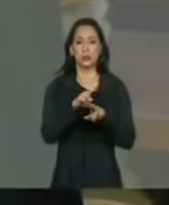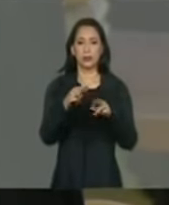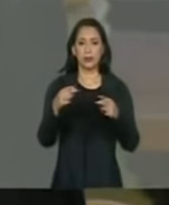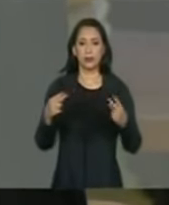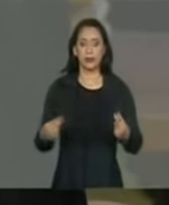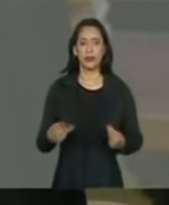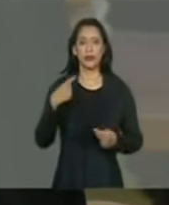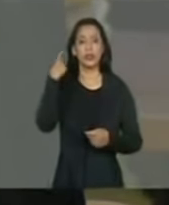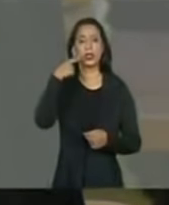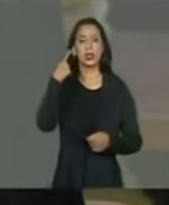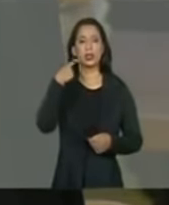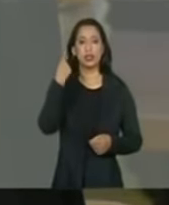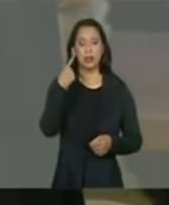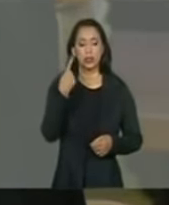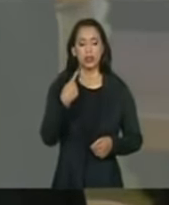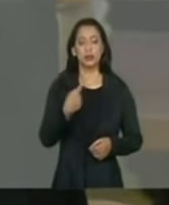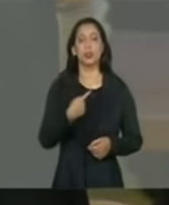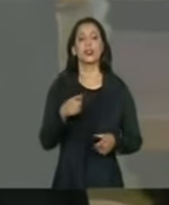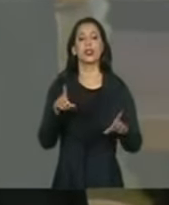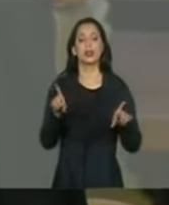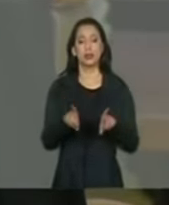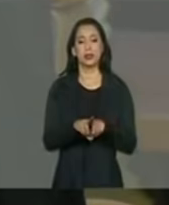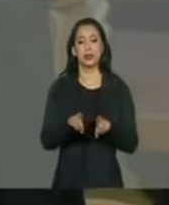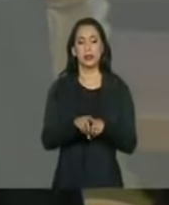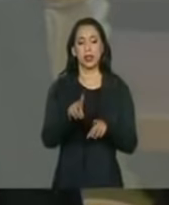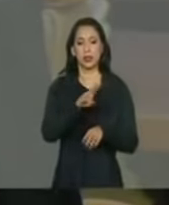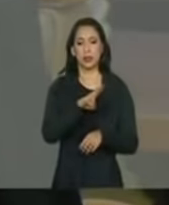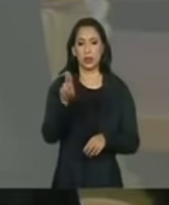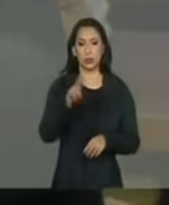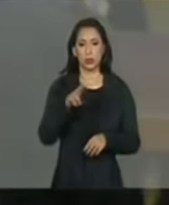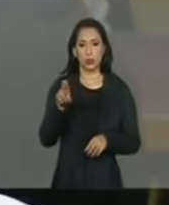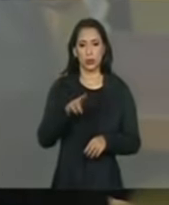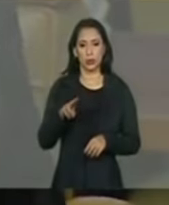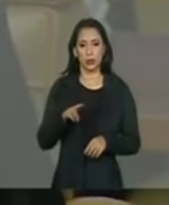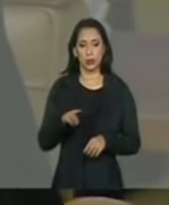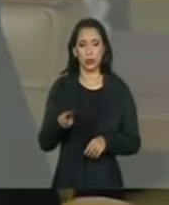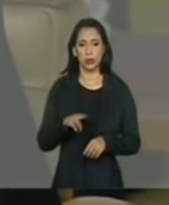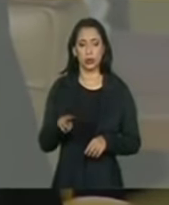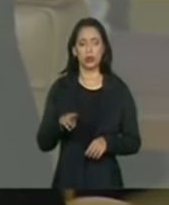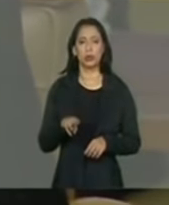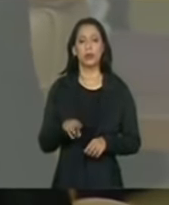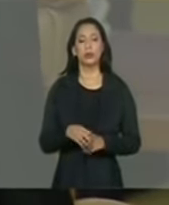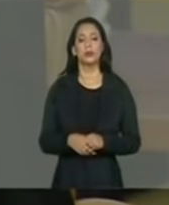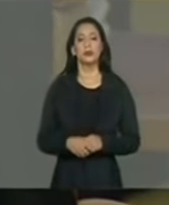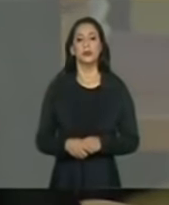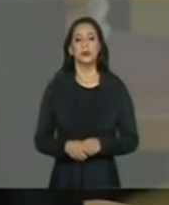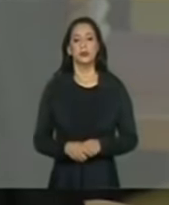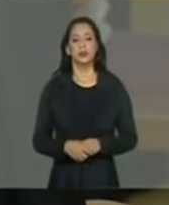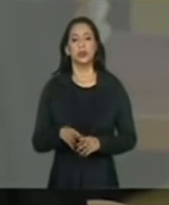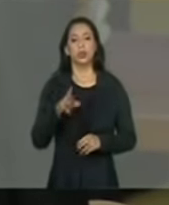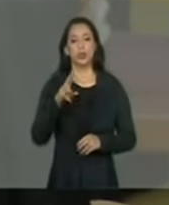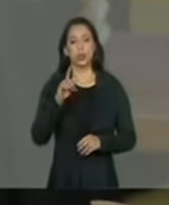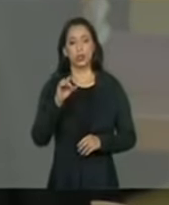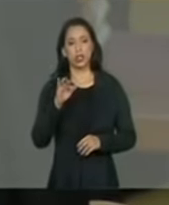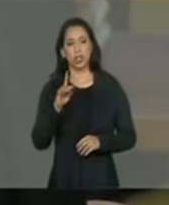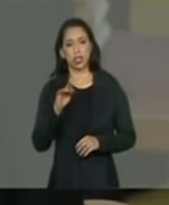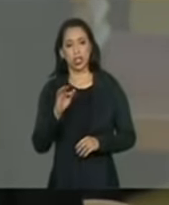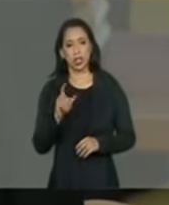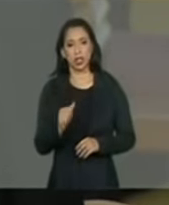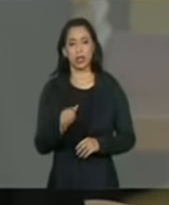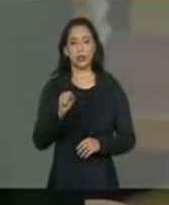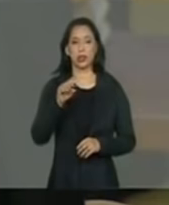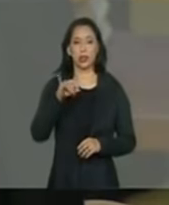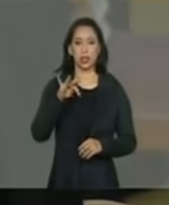reale júnior luiz flávio gomes nilzardo carneiro leão rené ariel dotti rogério laurito x sidinei